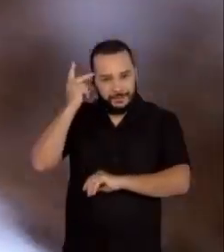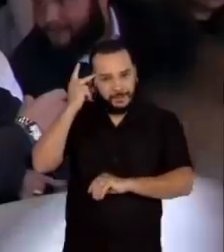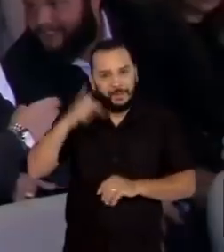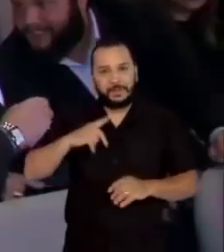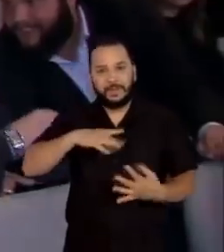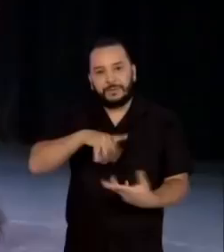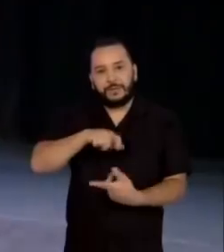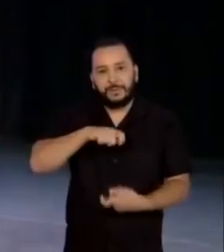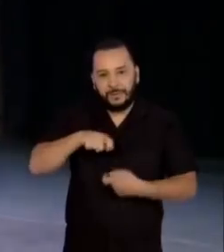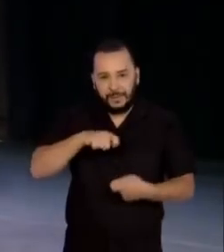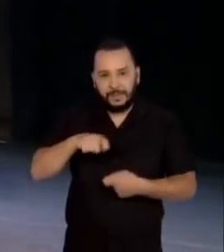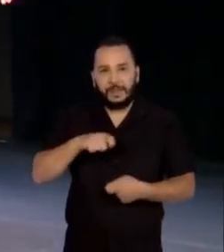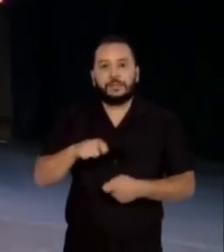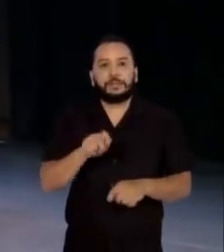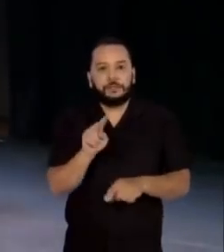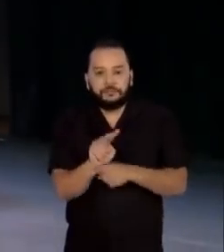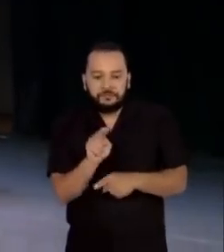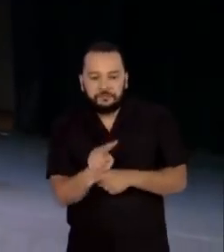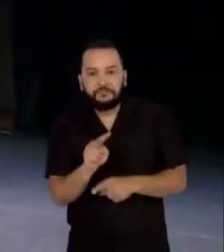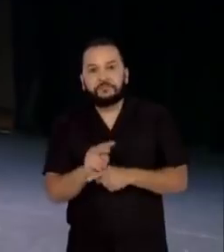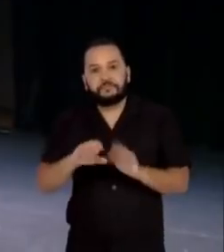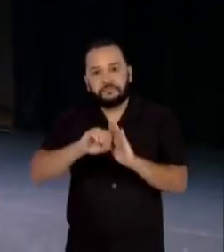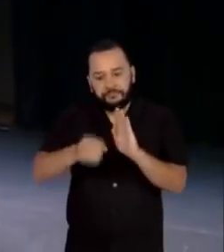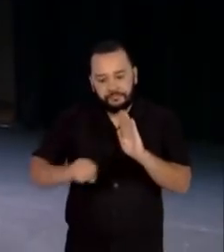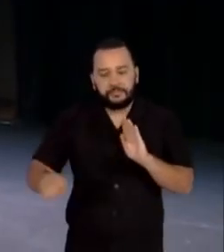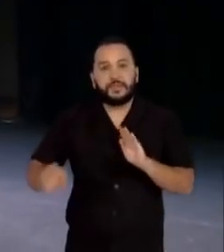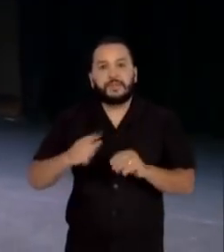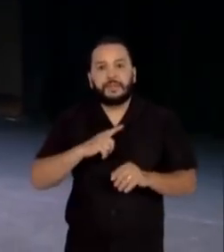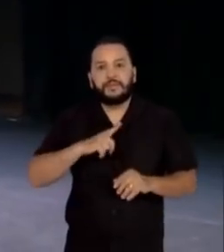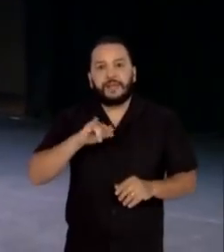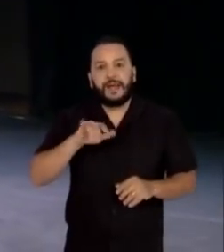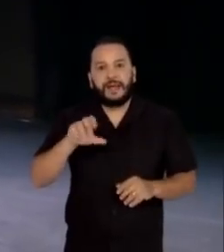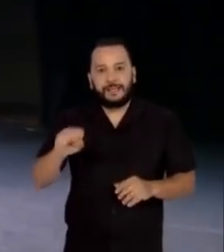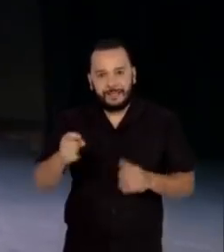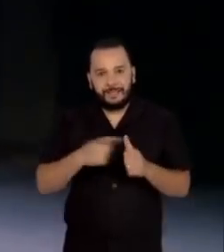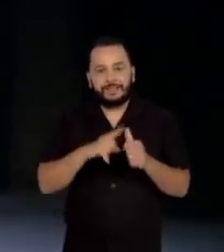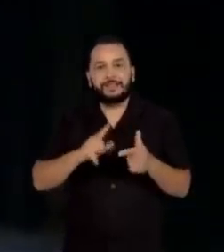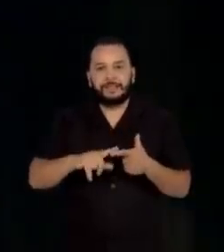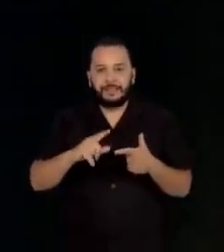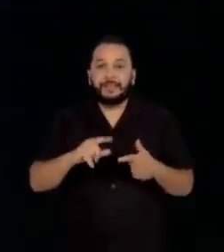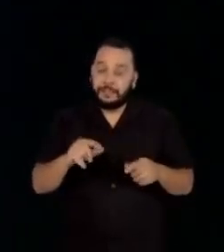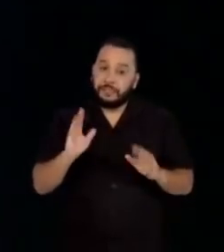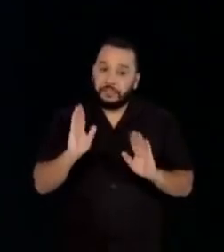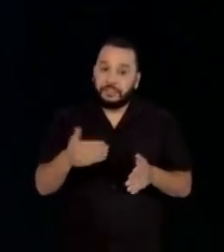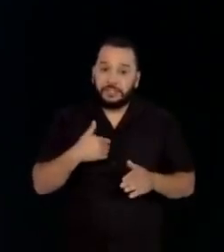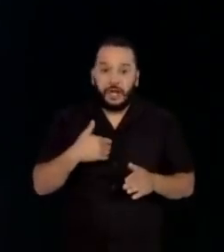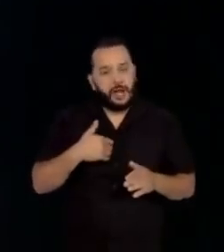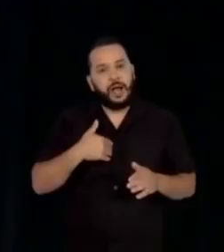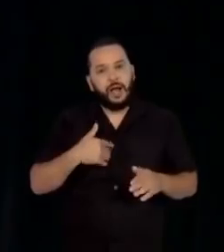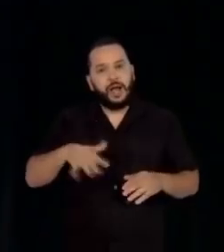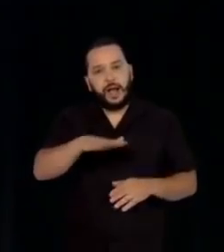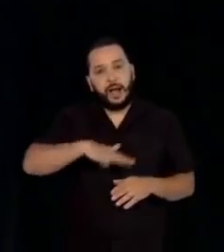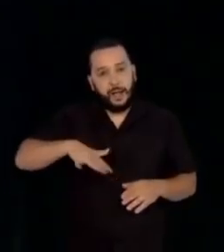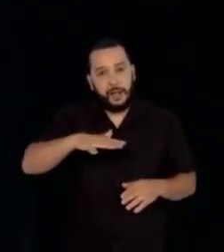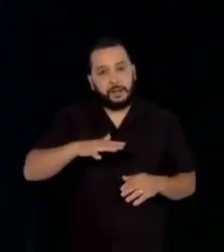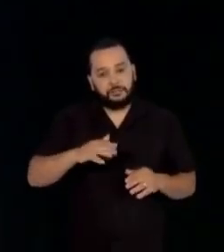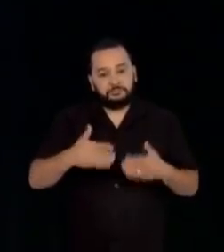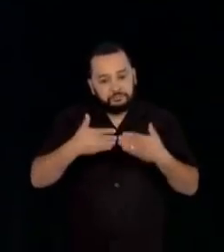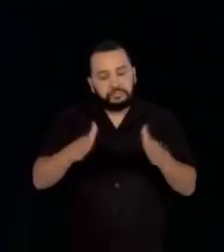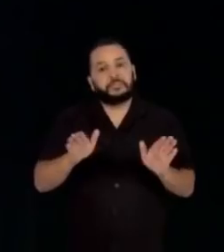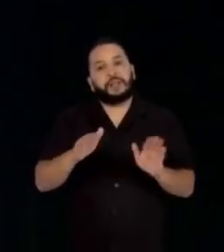e Saneamento, as jornalistas premiadas foram Laís Duarte, que venceu como destaque na área, e